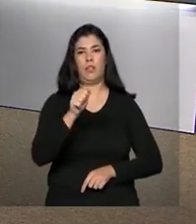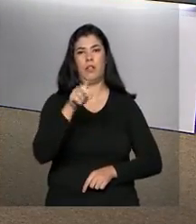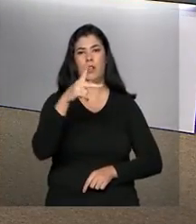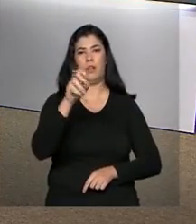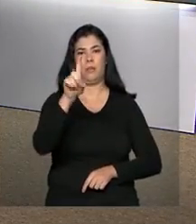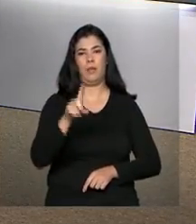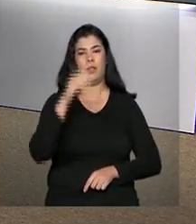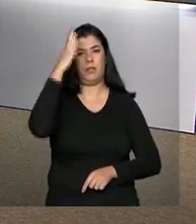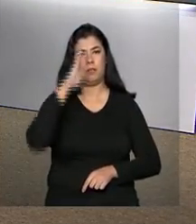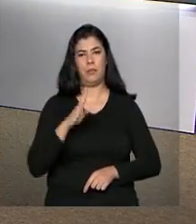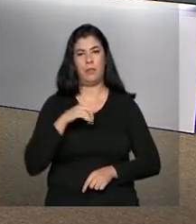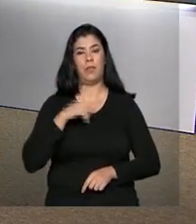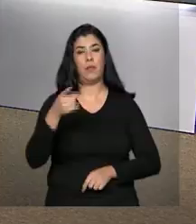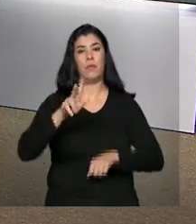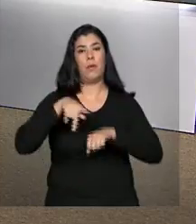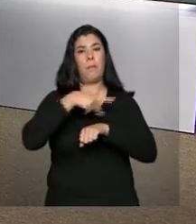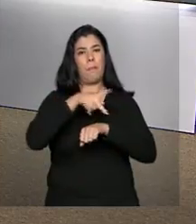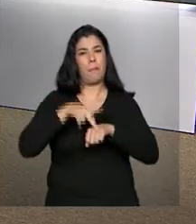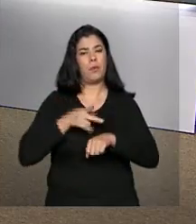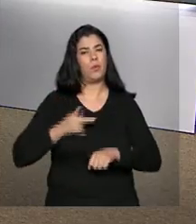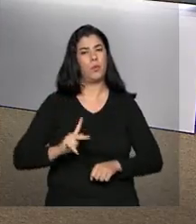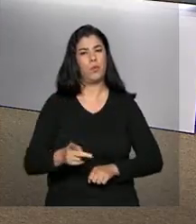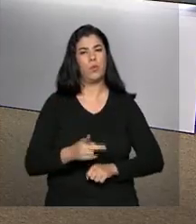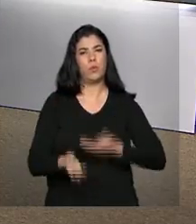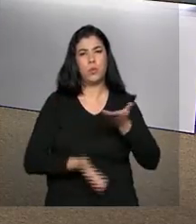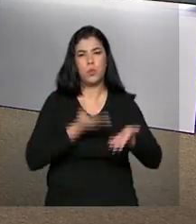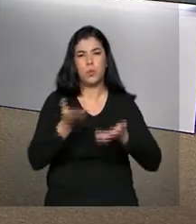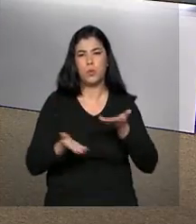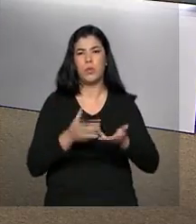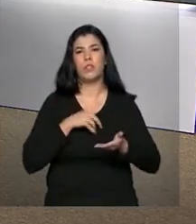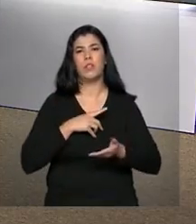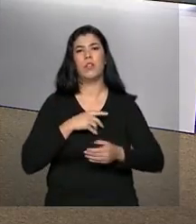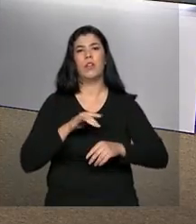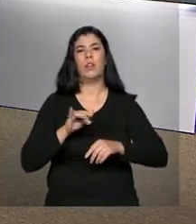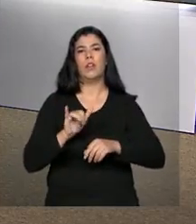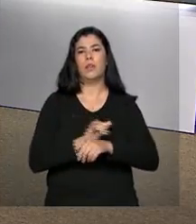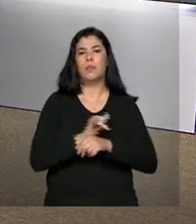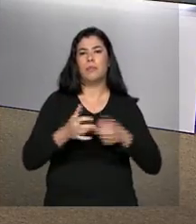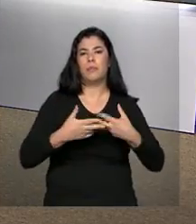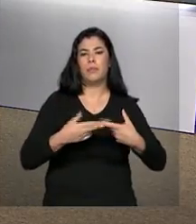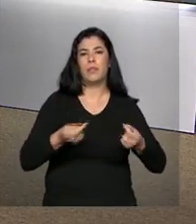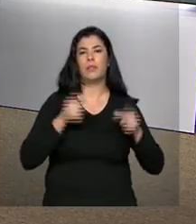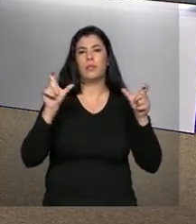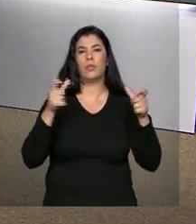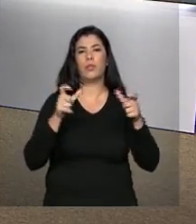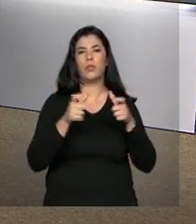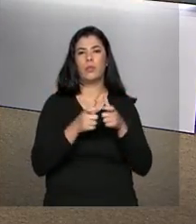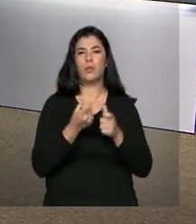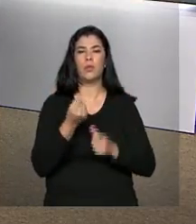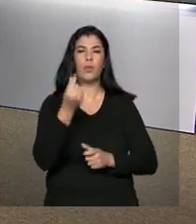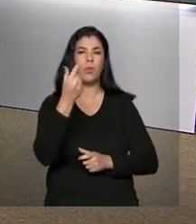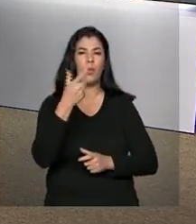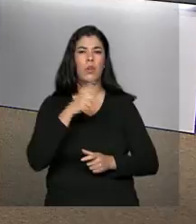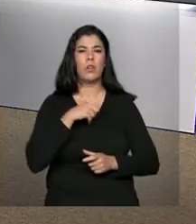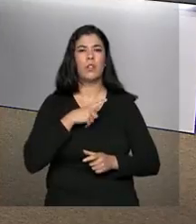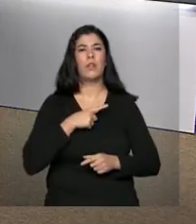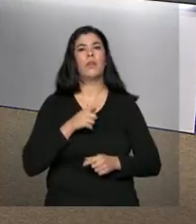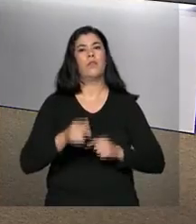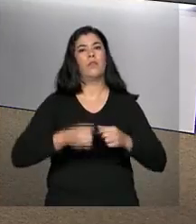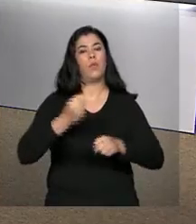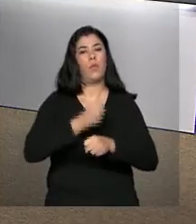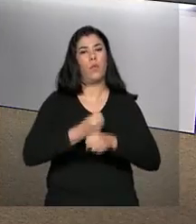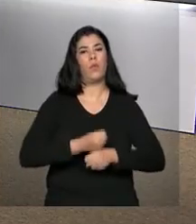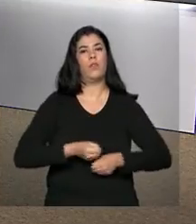Apex Brasil. O país vem investindo em infraestrutura para reduzir o custo Brasil. Rodovias, ferrovias